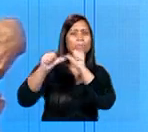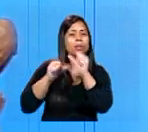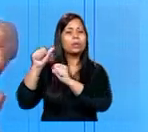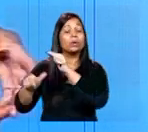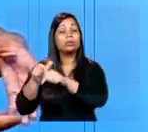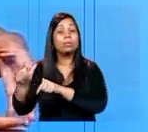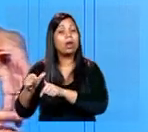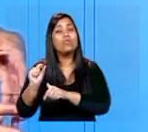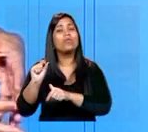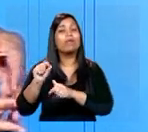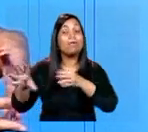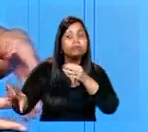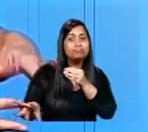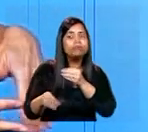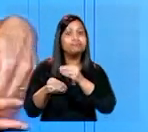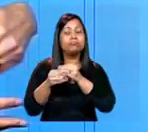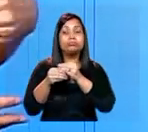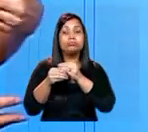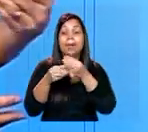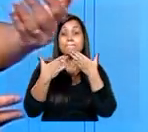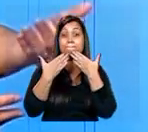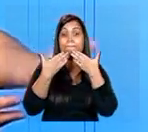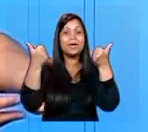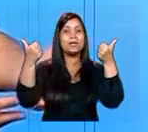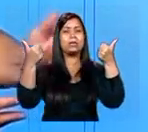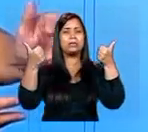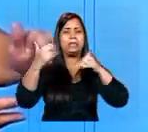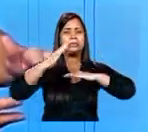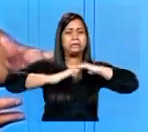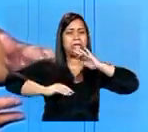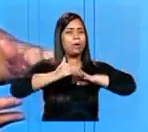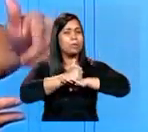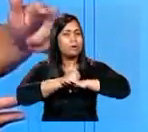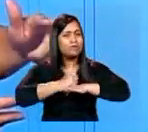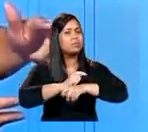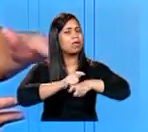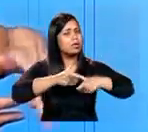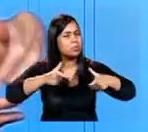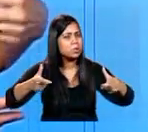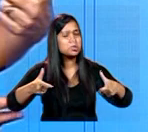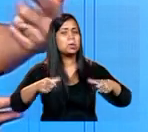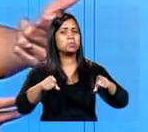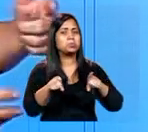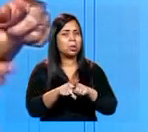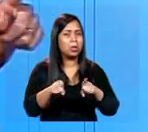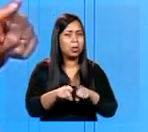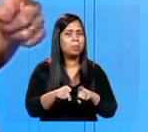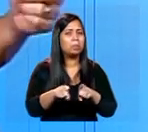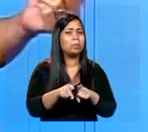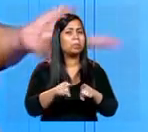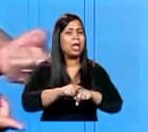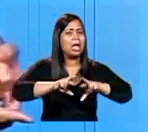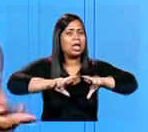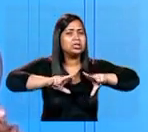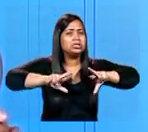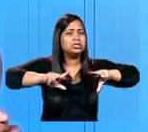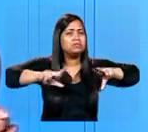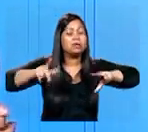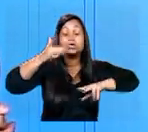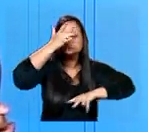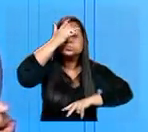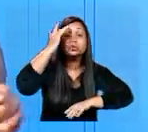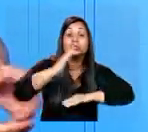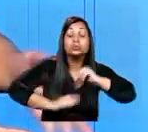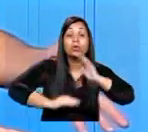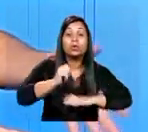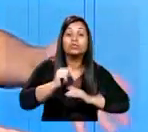foi implementando um número maior de profissionais, um número maior de categoria profissional, a diversidade de profissionais